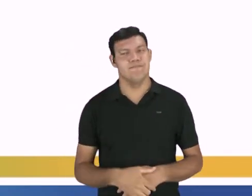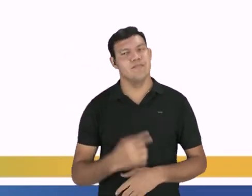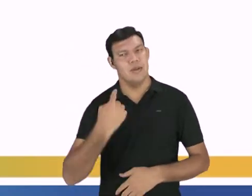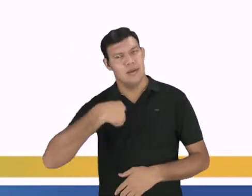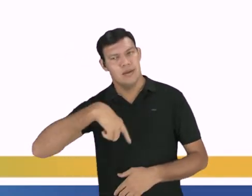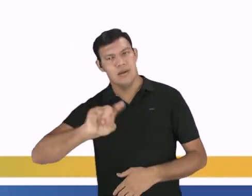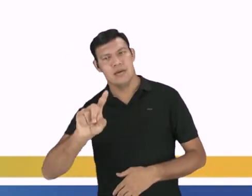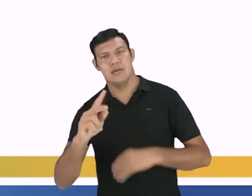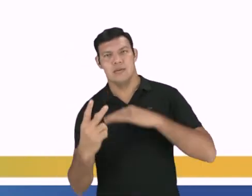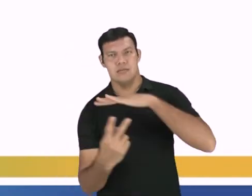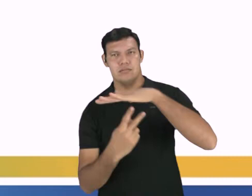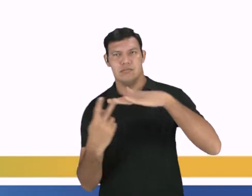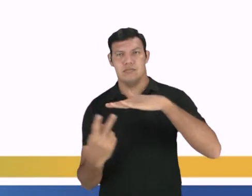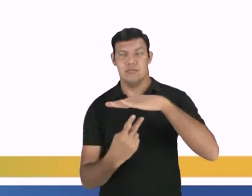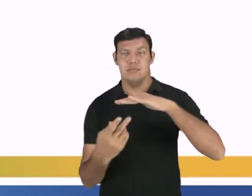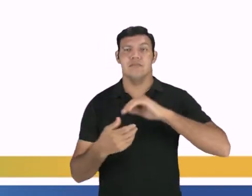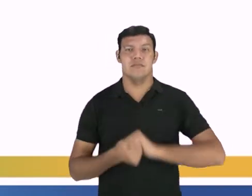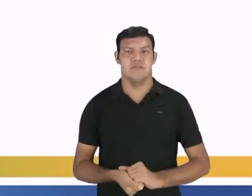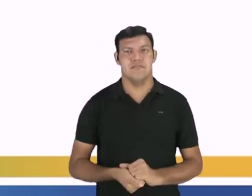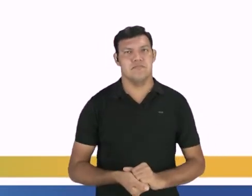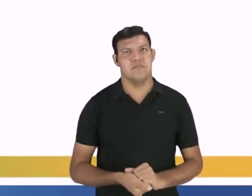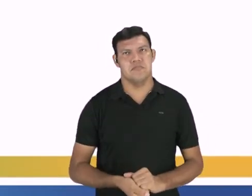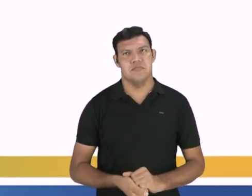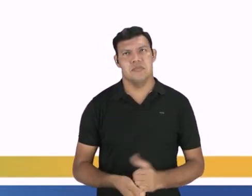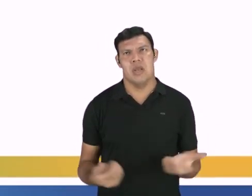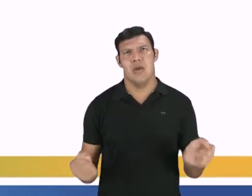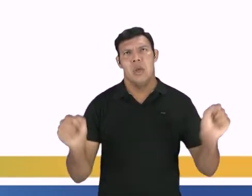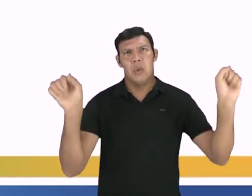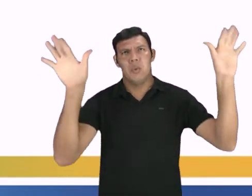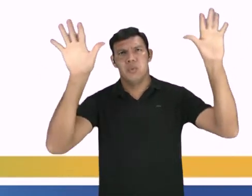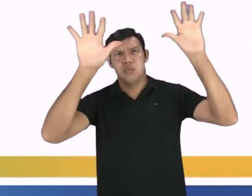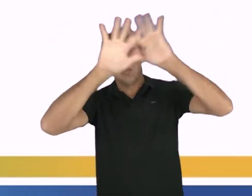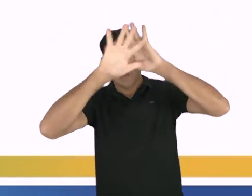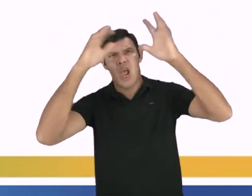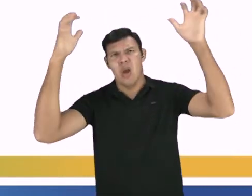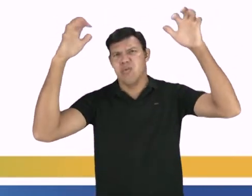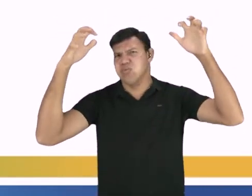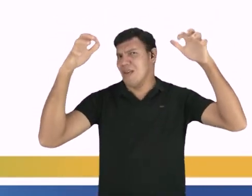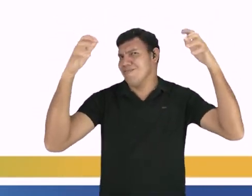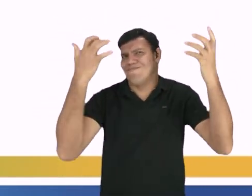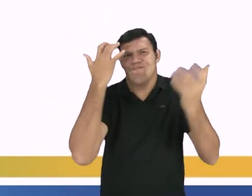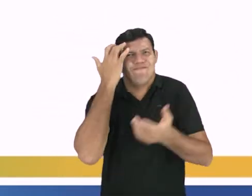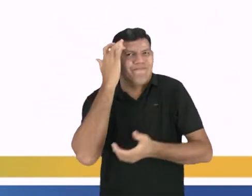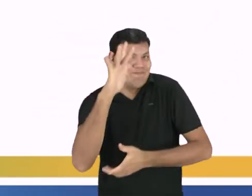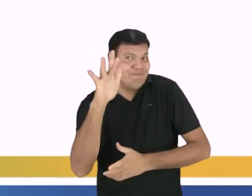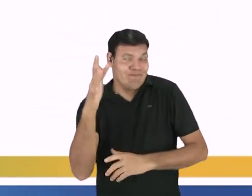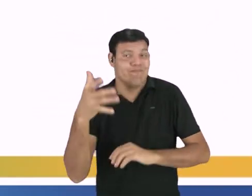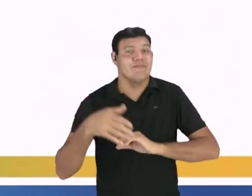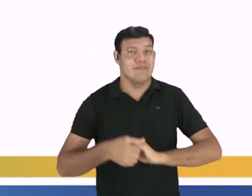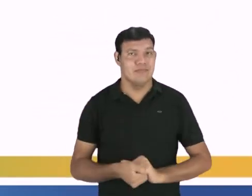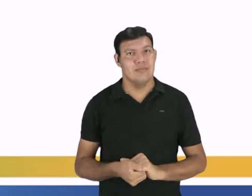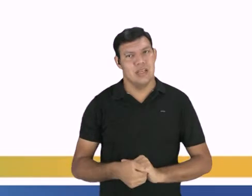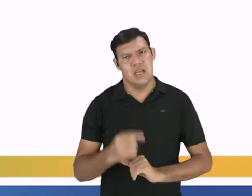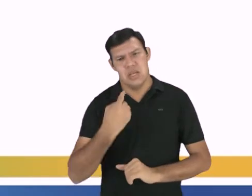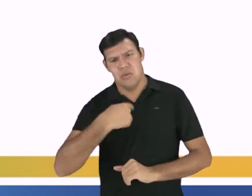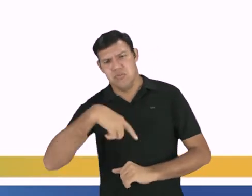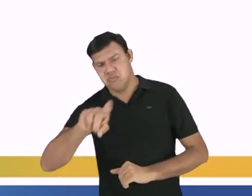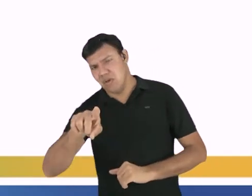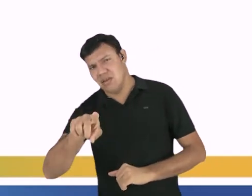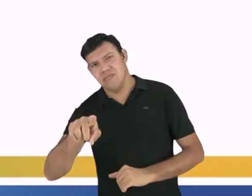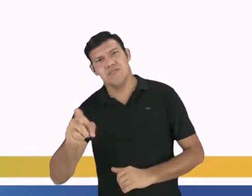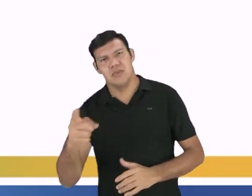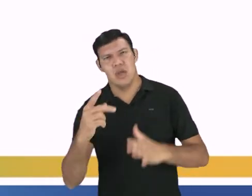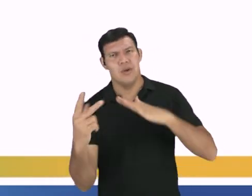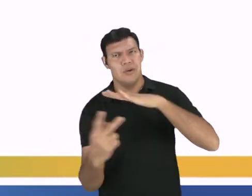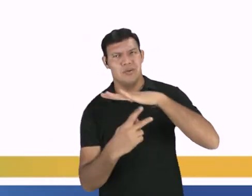Se o tempo estará bom ou não, não sabemos. Se a pessoa vai ao parque ou não, também não sabemos. Tem a